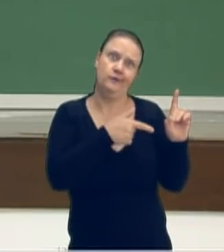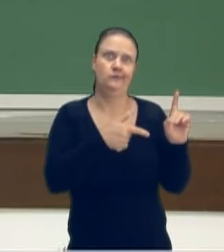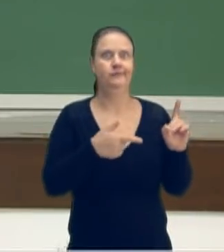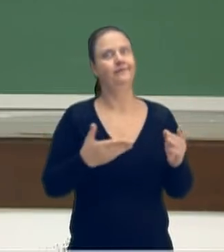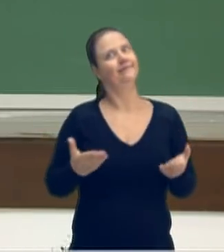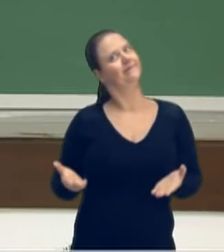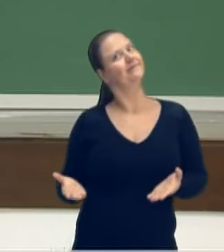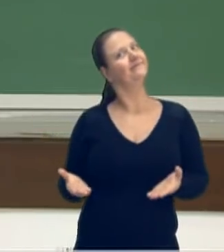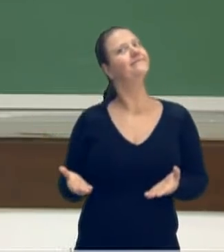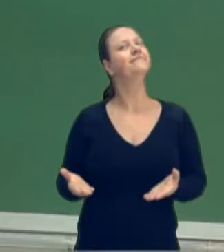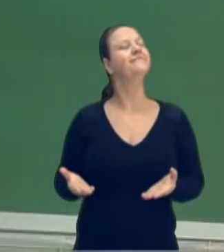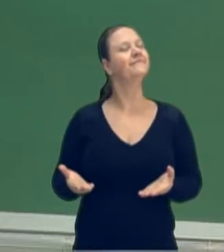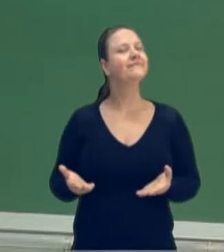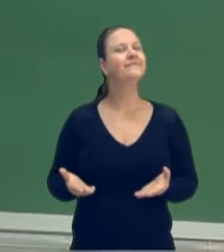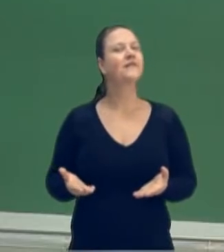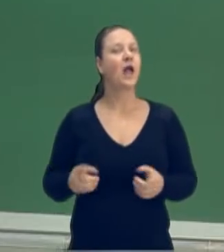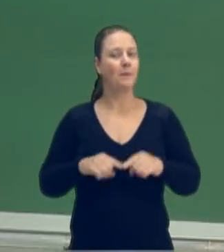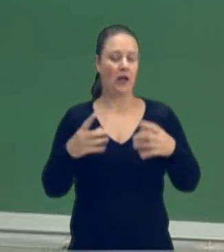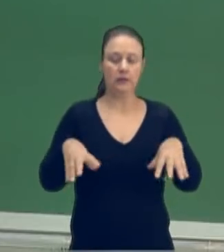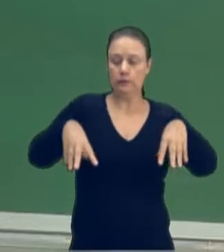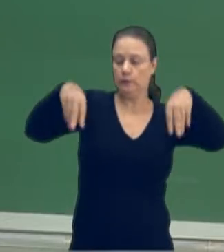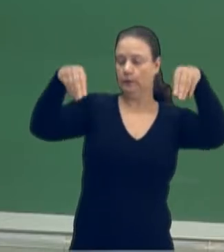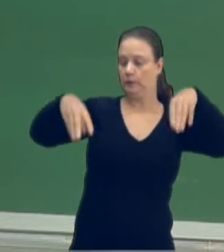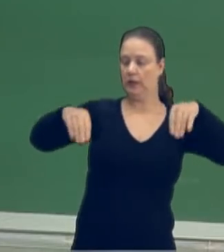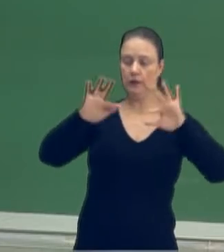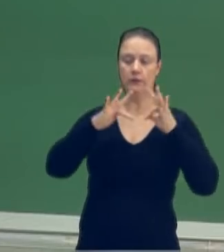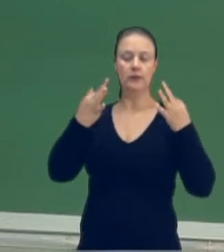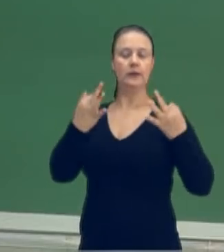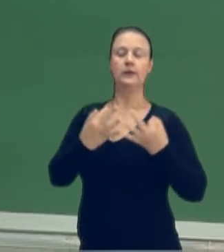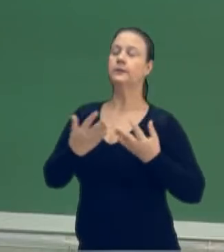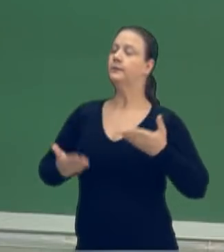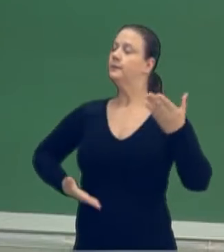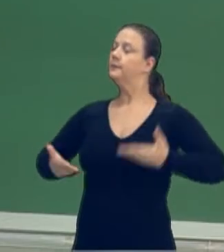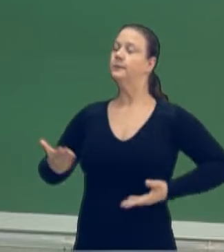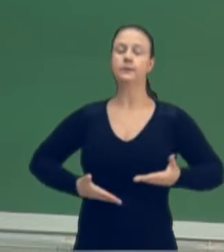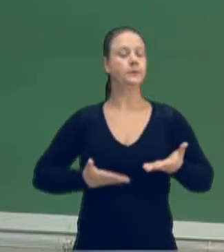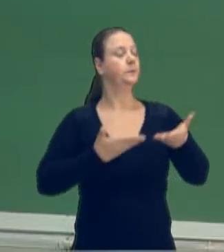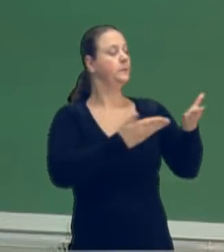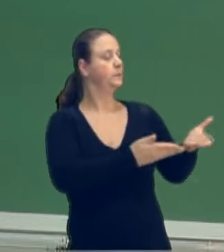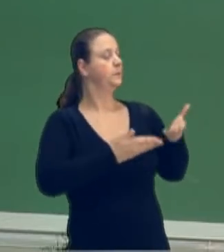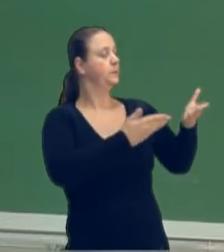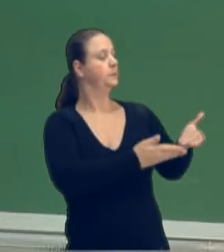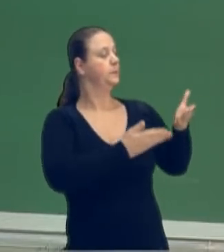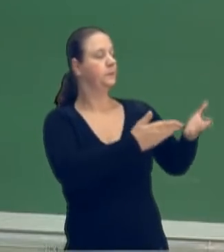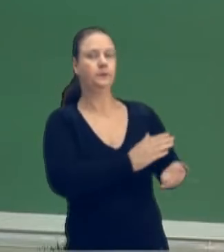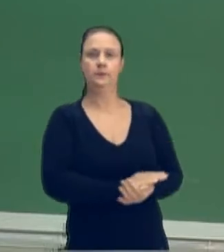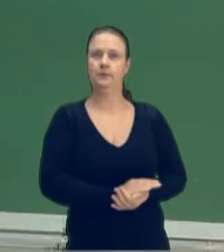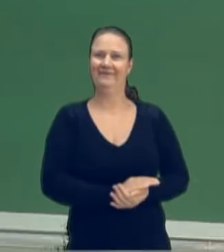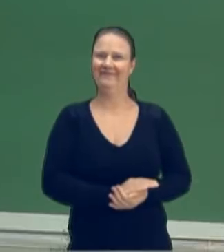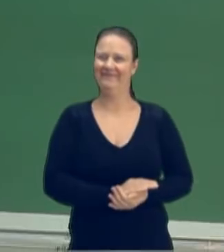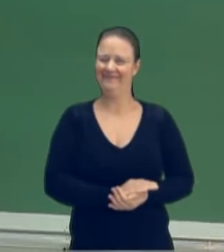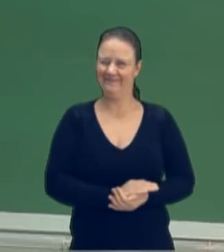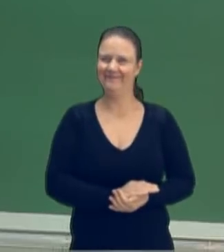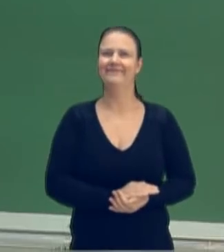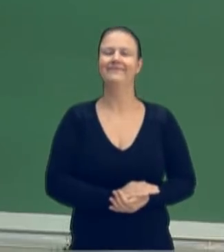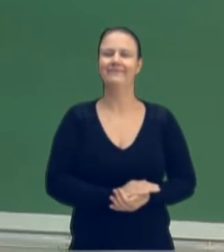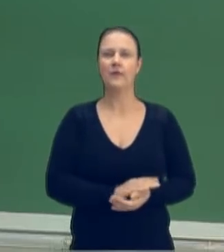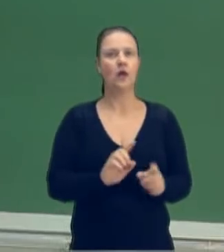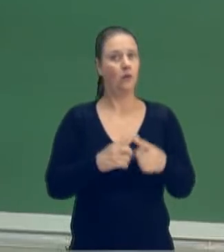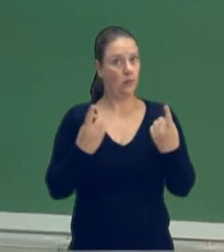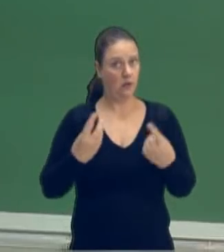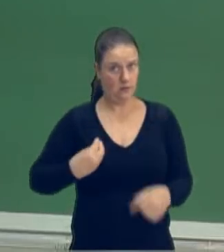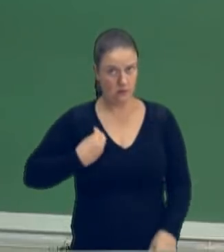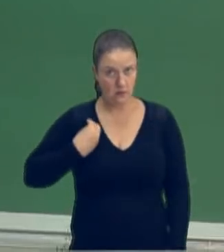uma generosidade, vivendo num palácio com a sua família, com toda a mordomia, todo mundo gostaria de ter esse tipo de generosidade. Mas não era uma